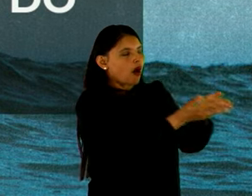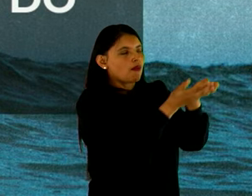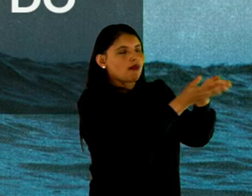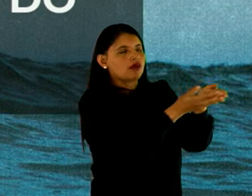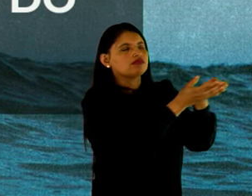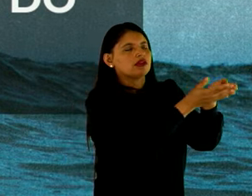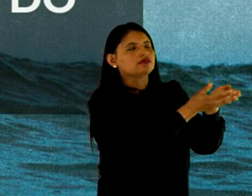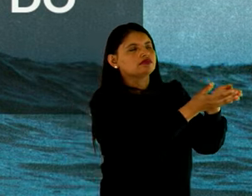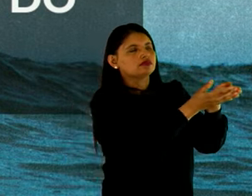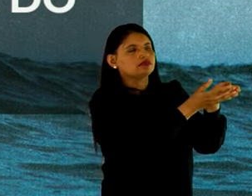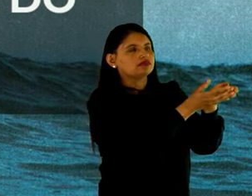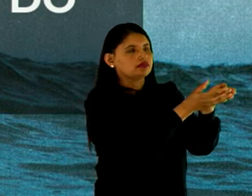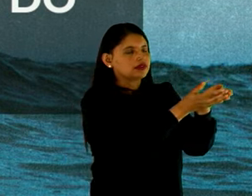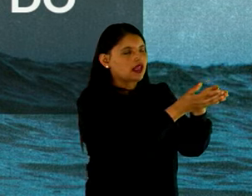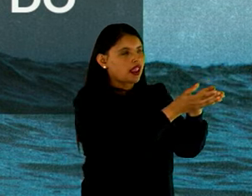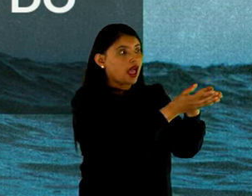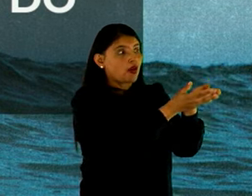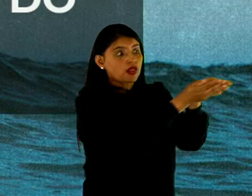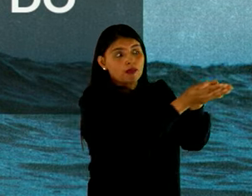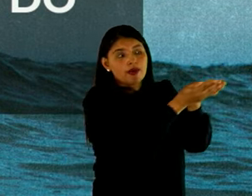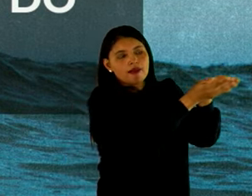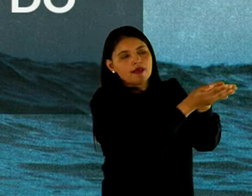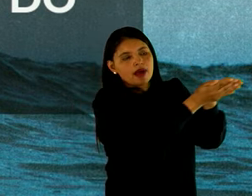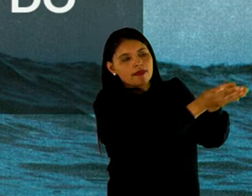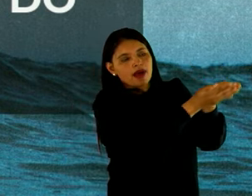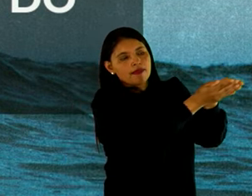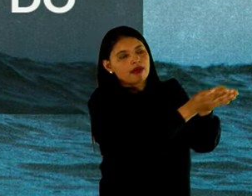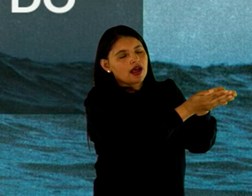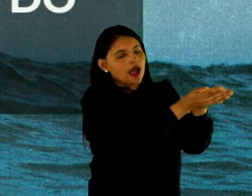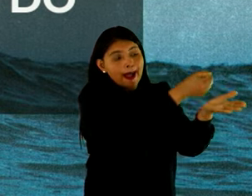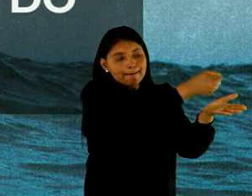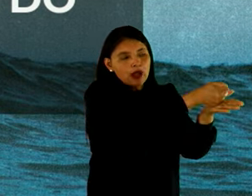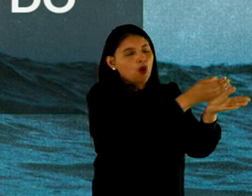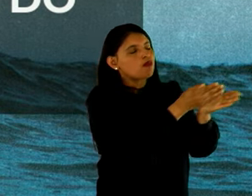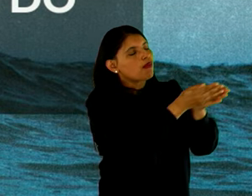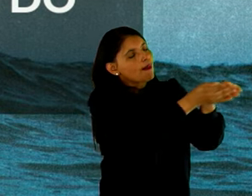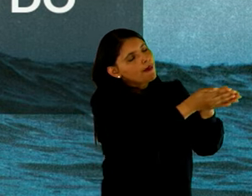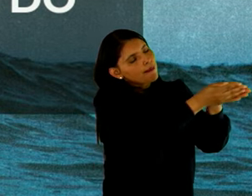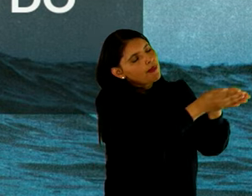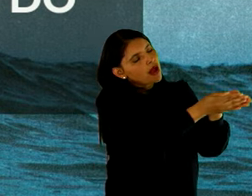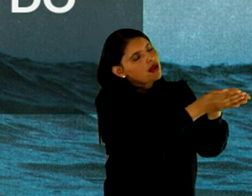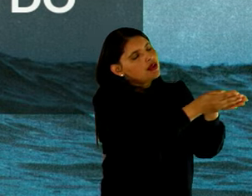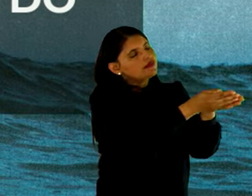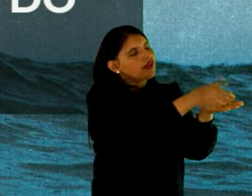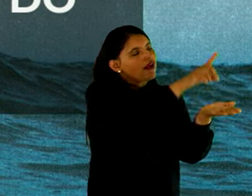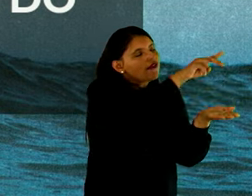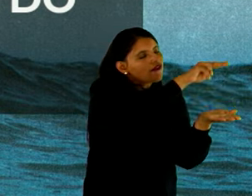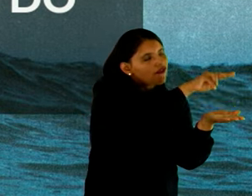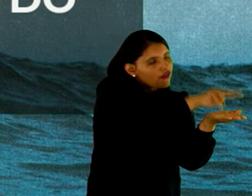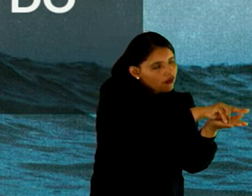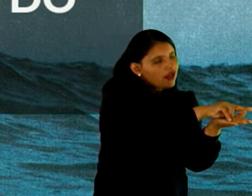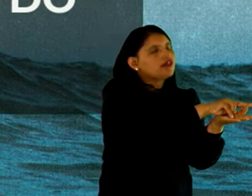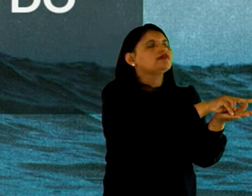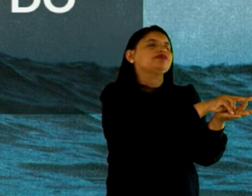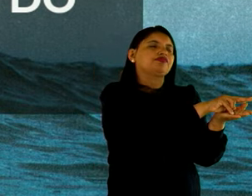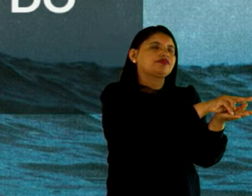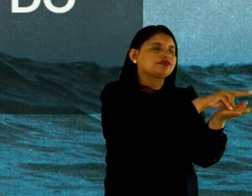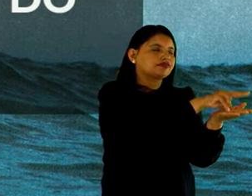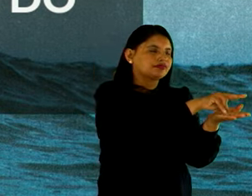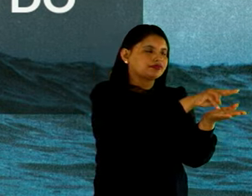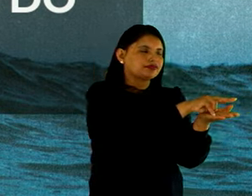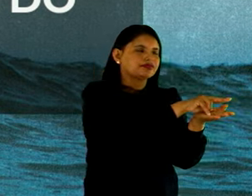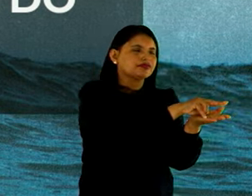pagou, achou um navio que ia para Tarses, pagou, pois, a sua passagem e desceu para dentro dele do